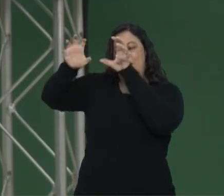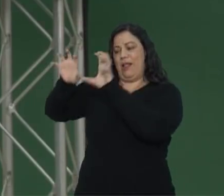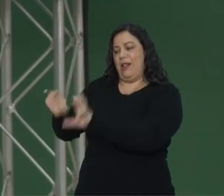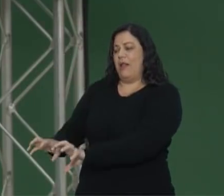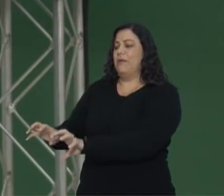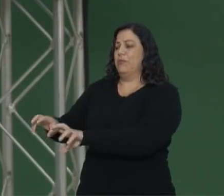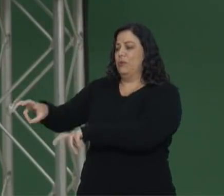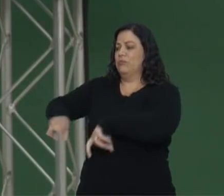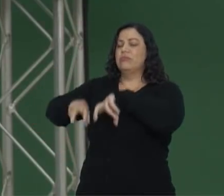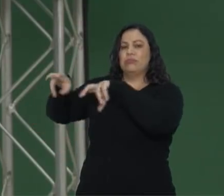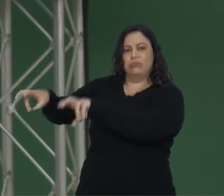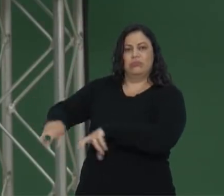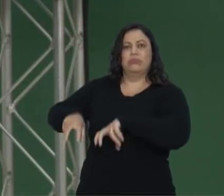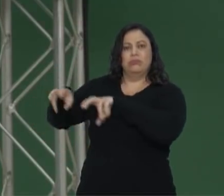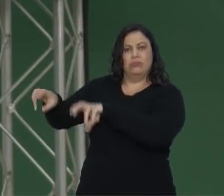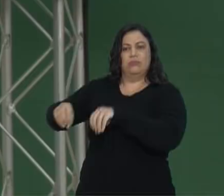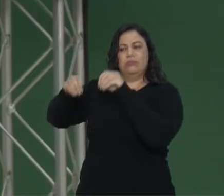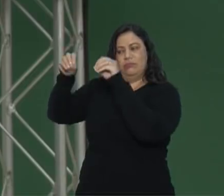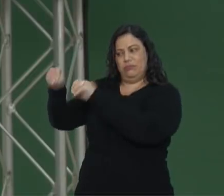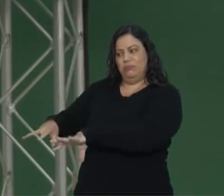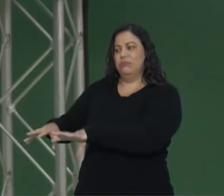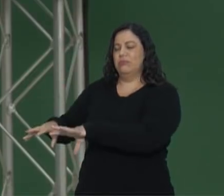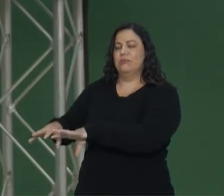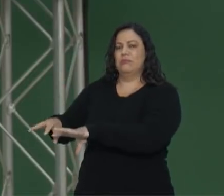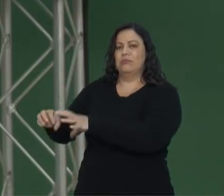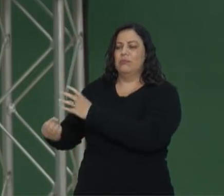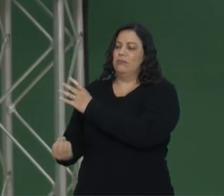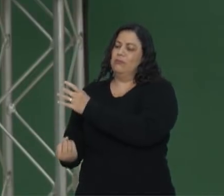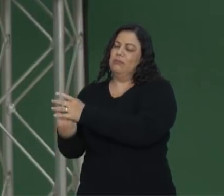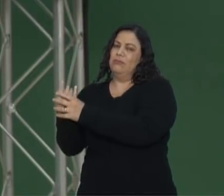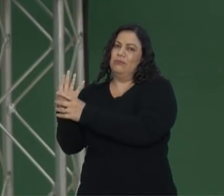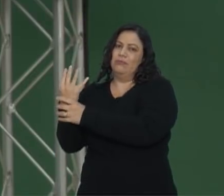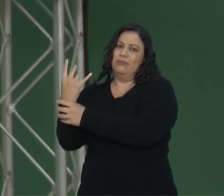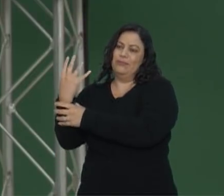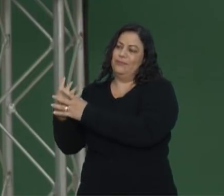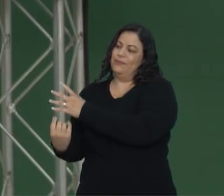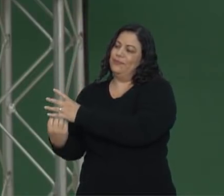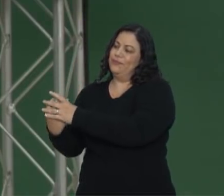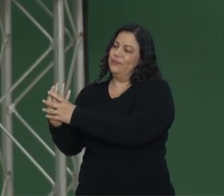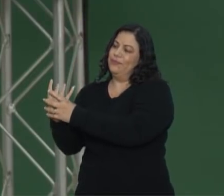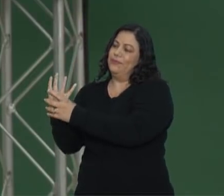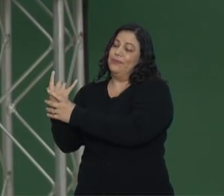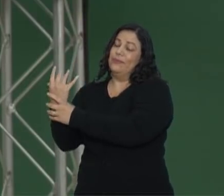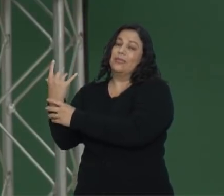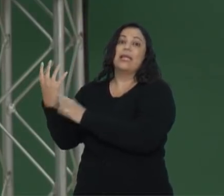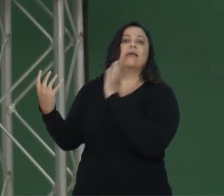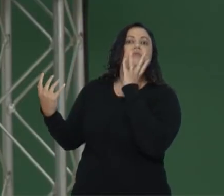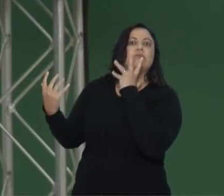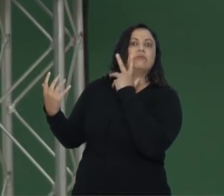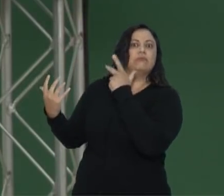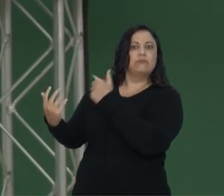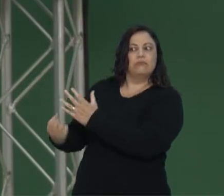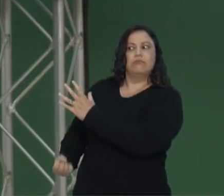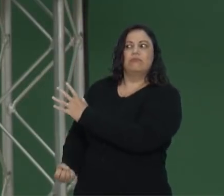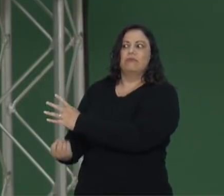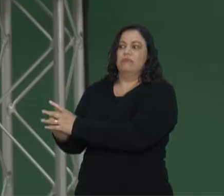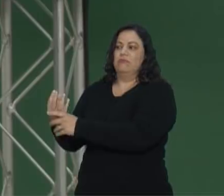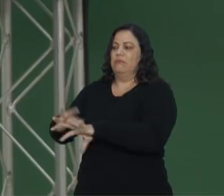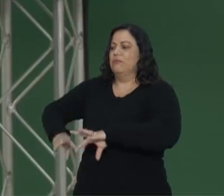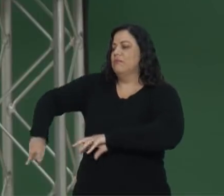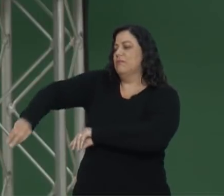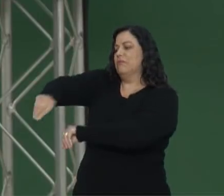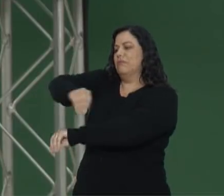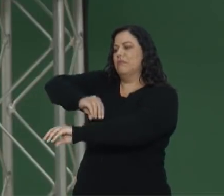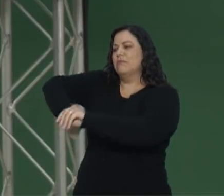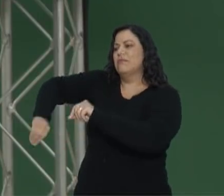no quintal, na minha horta, eu vou estar o quê? Fazendo a fertilização, deixando esse solo